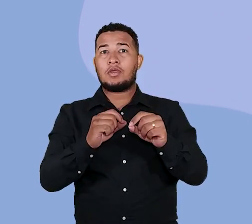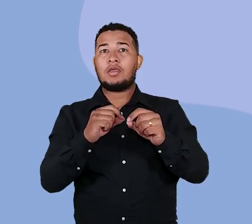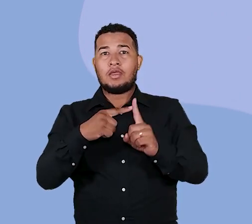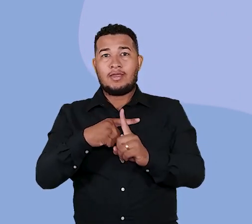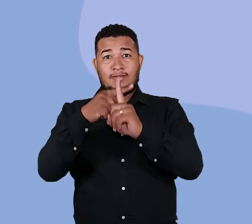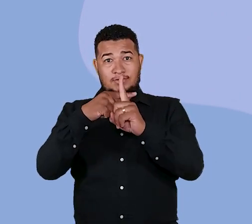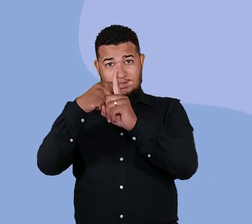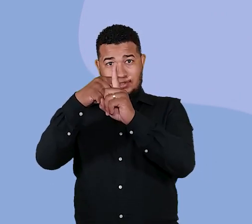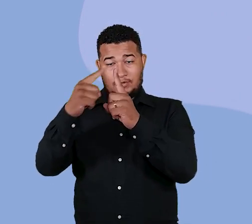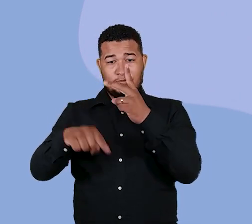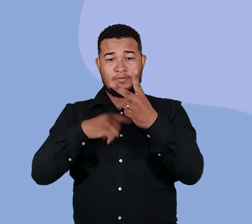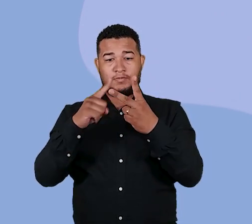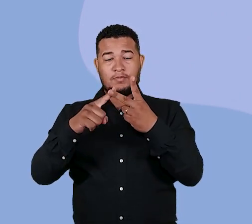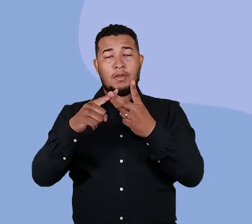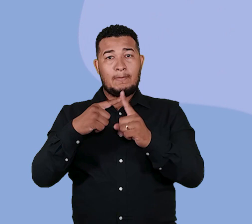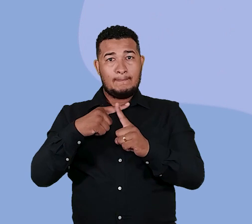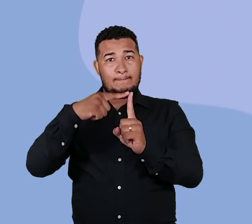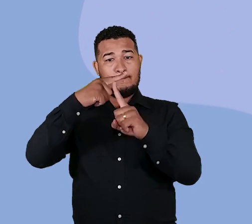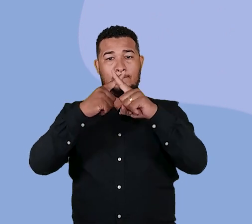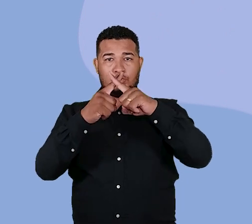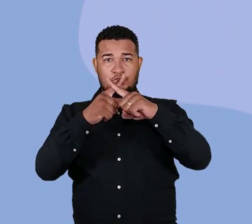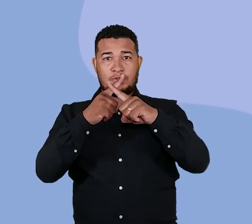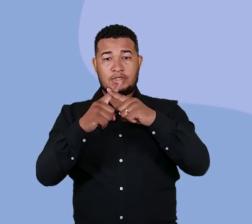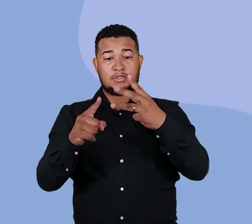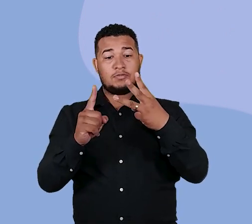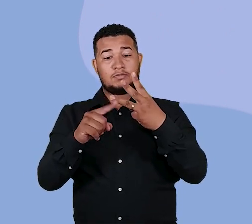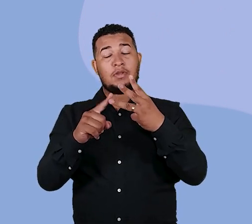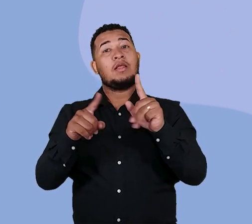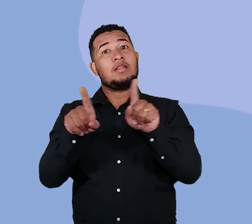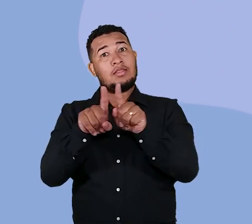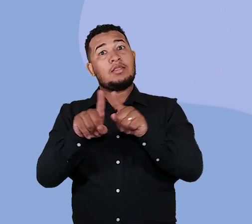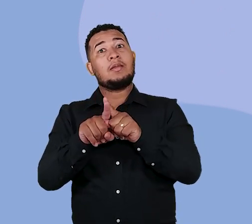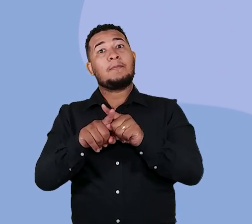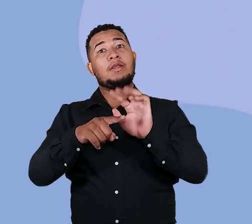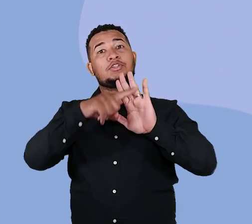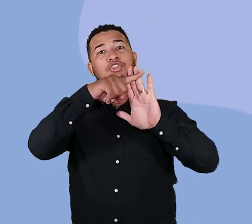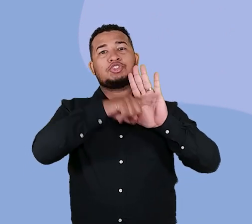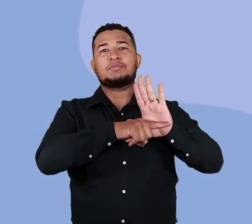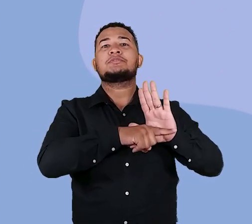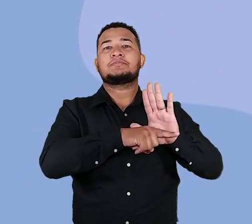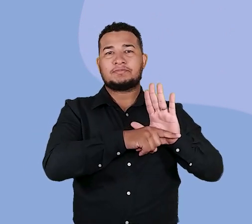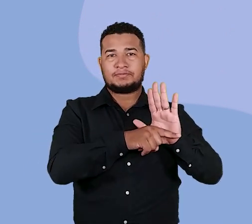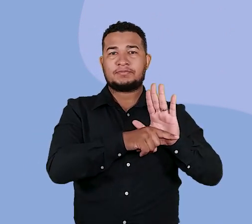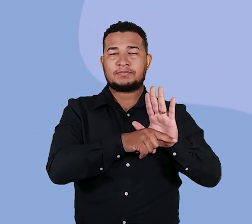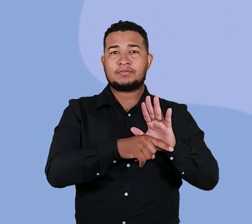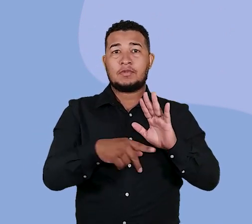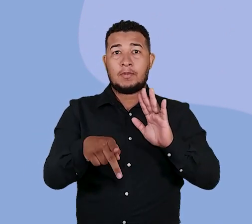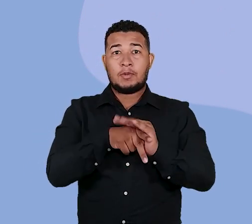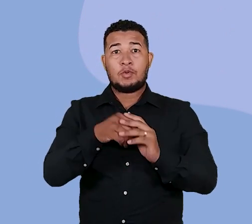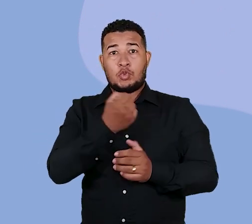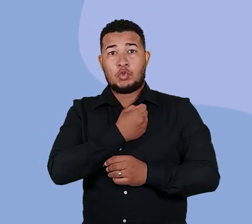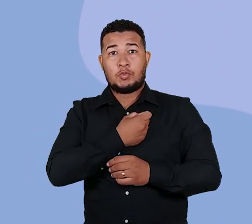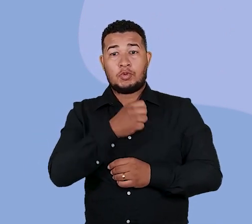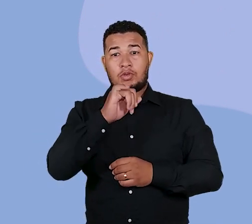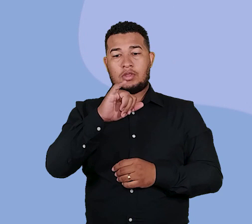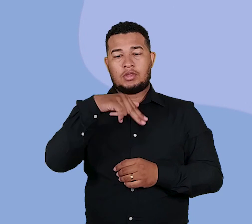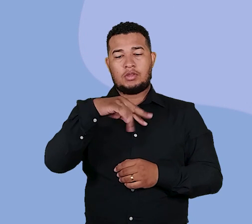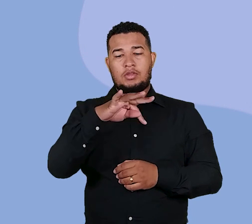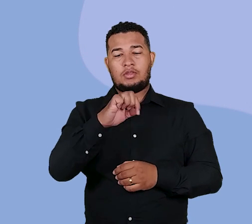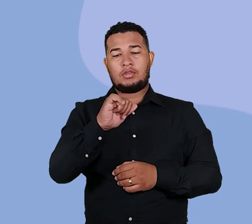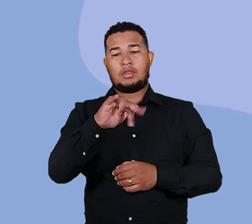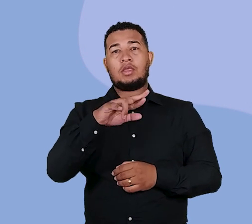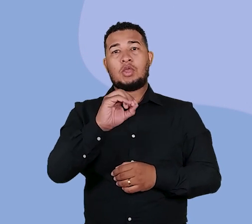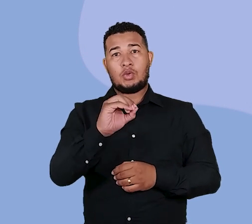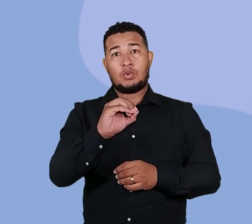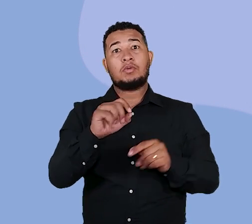e também para subtração. O que quer dizer isso? Ao somar, multiplicar e subtrair números inteiros, o resultado também